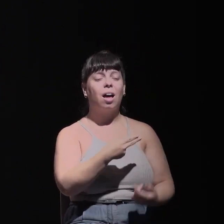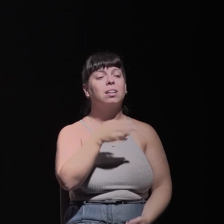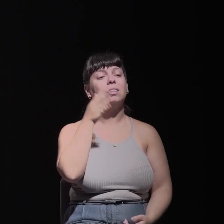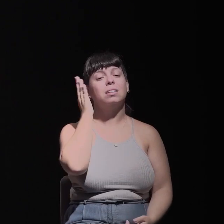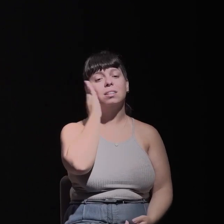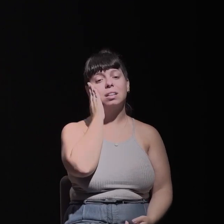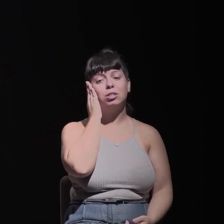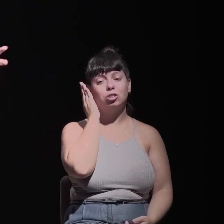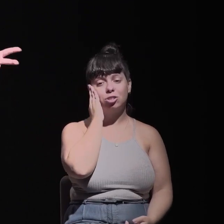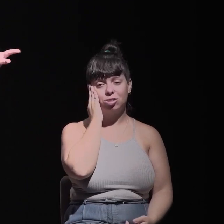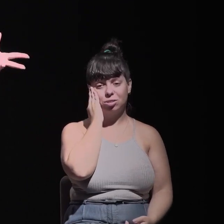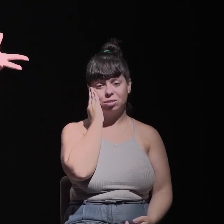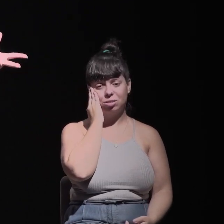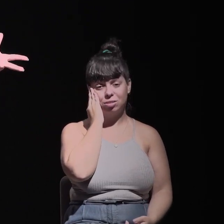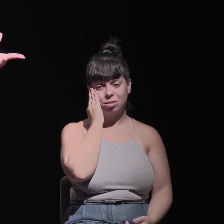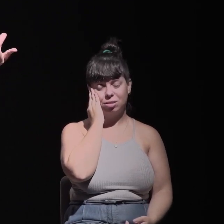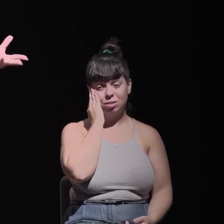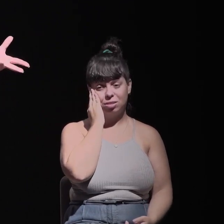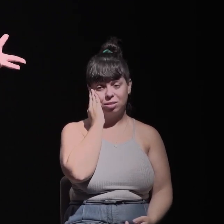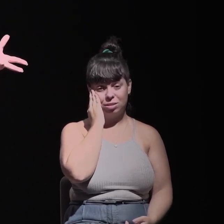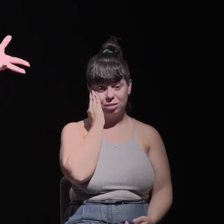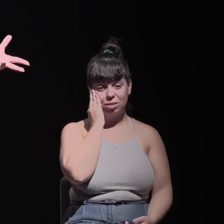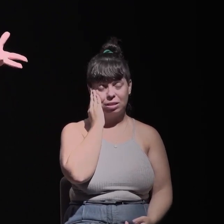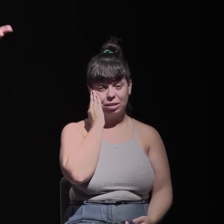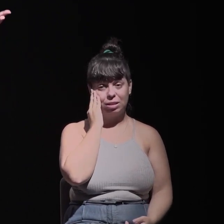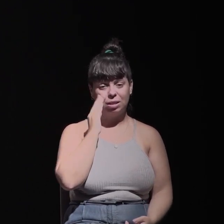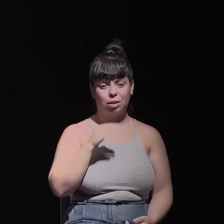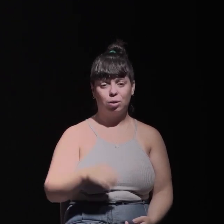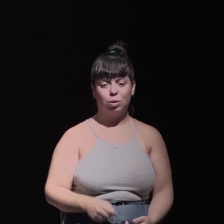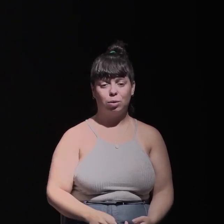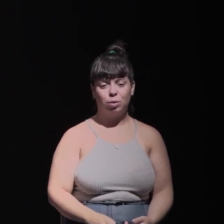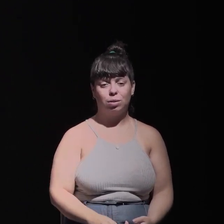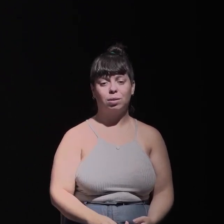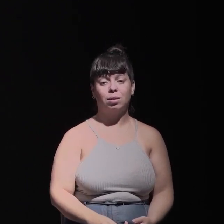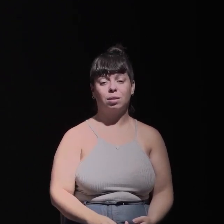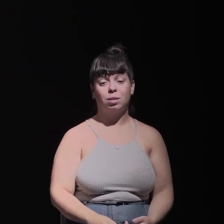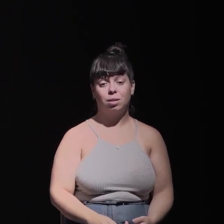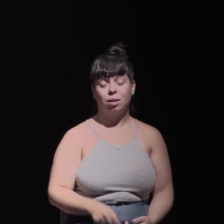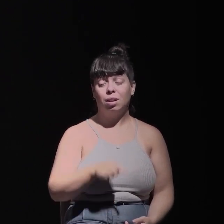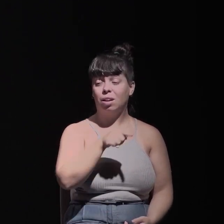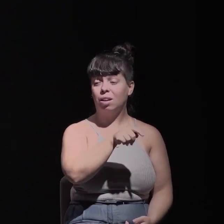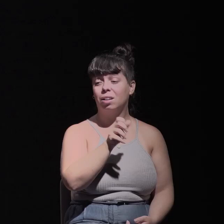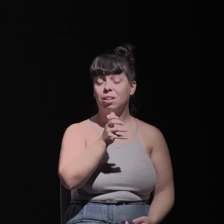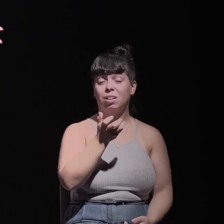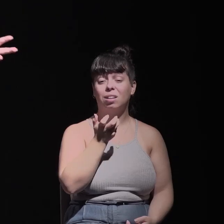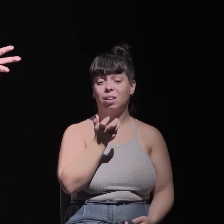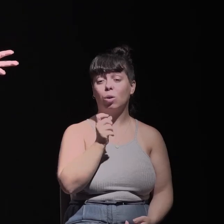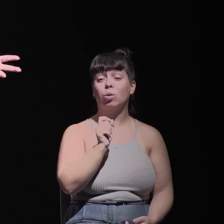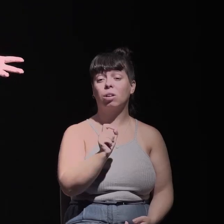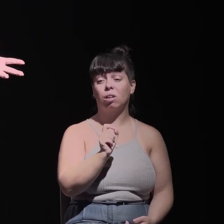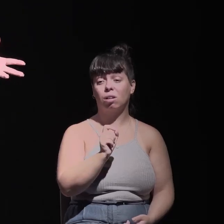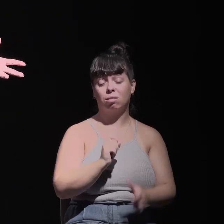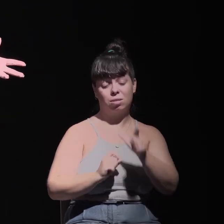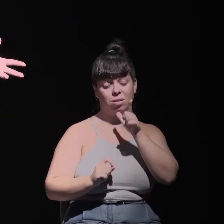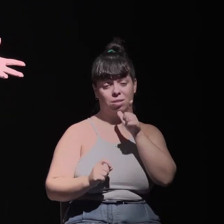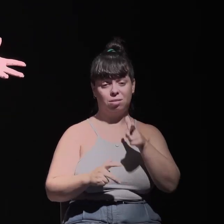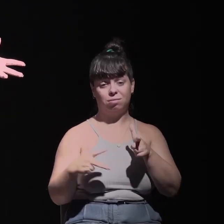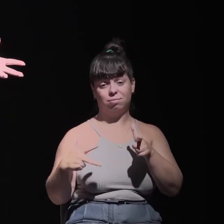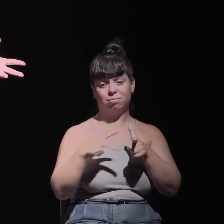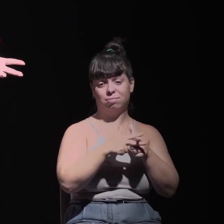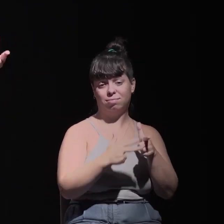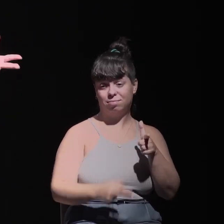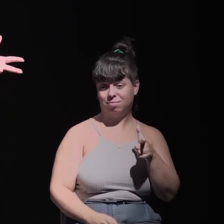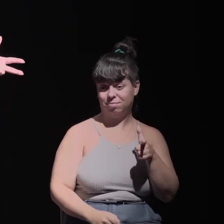referiam a... Elas entendiam que o que essa pessoa queria fazer era tirar o seu pênis